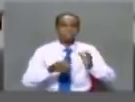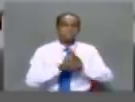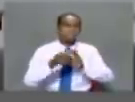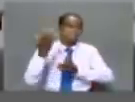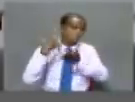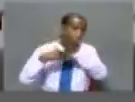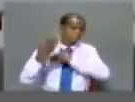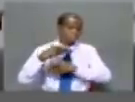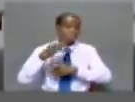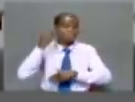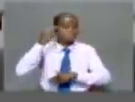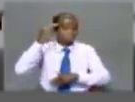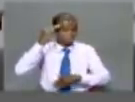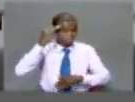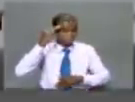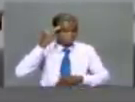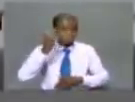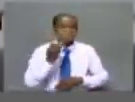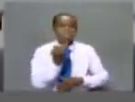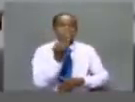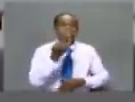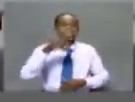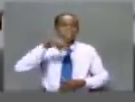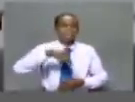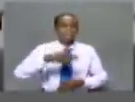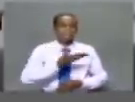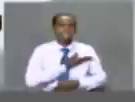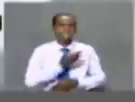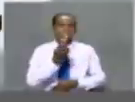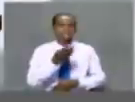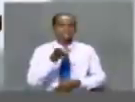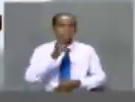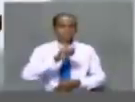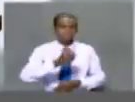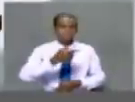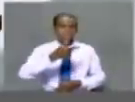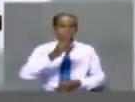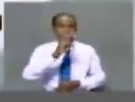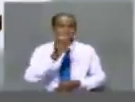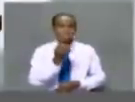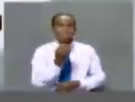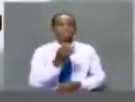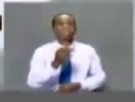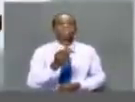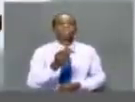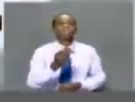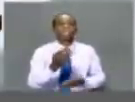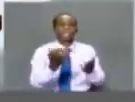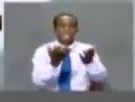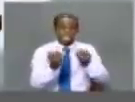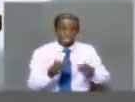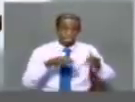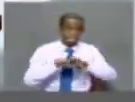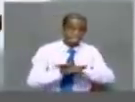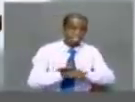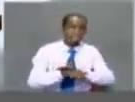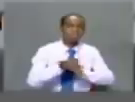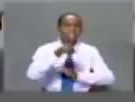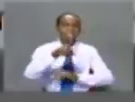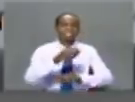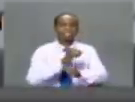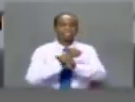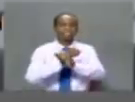Indústria, Joaquim David, tentou visitar e foi barrado, eu consegui entrar nesse aeroporto. E porquê? Porque eu estava a